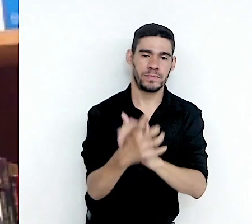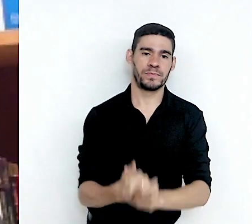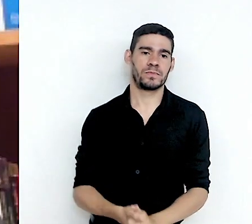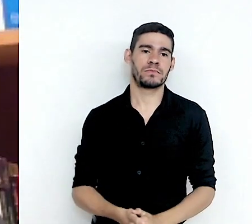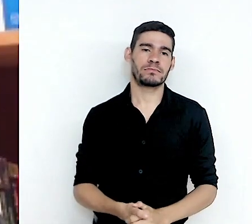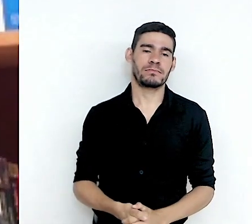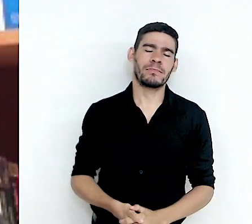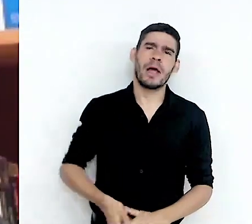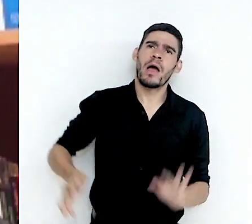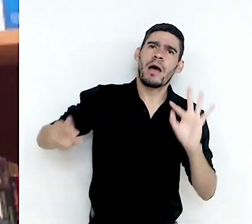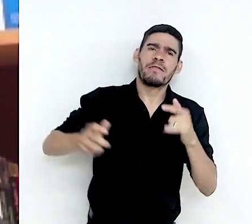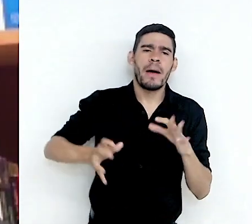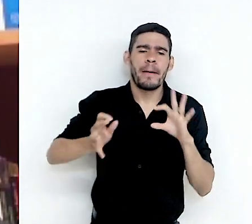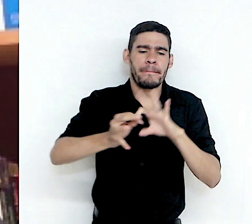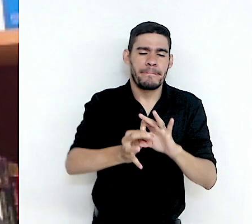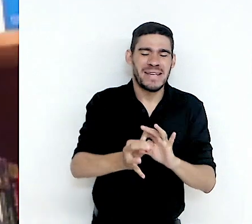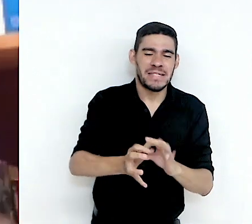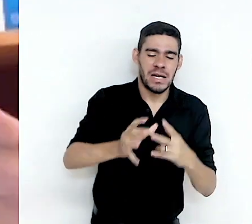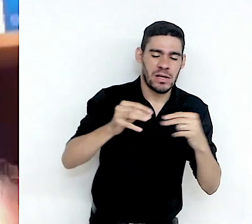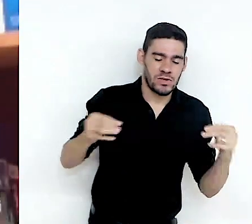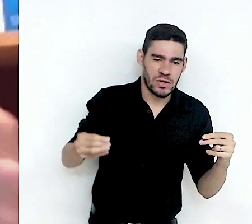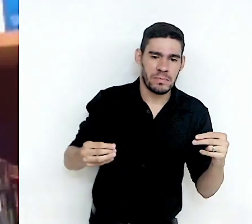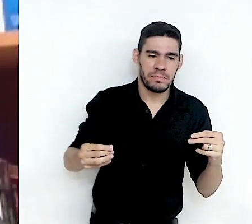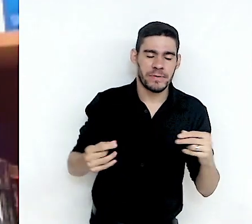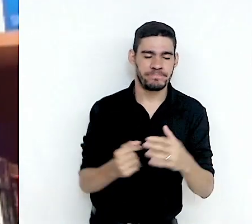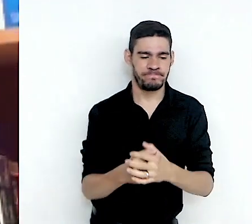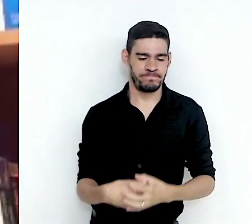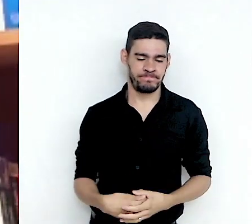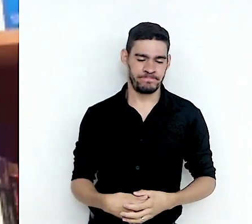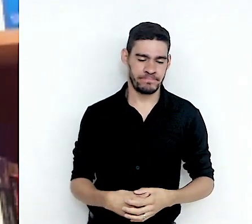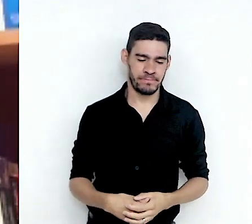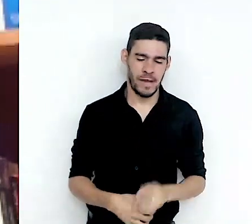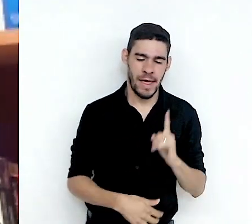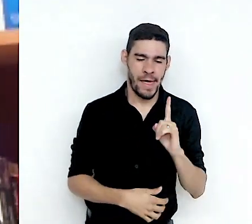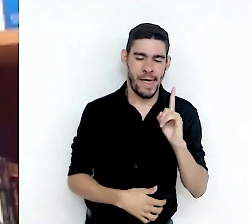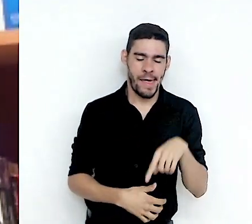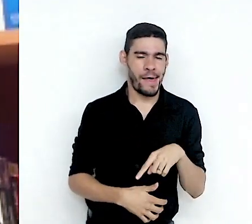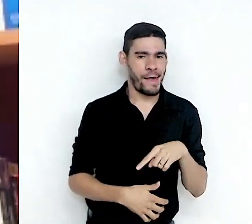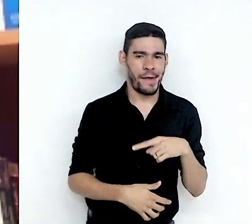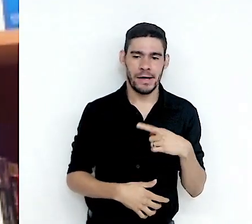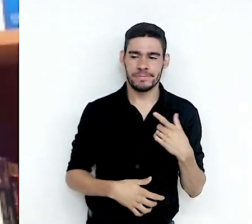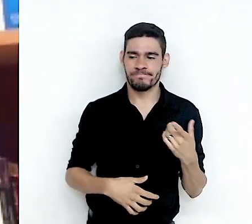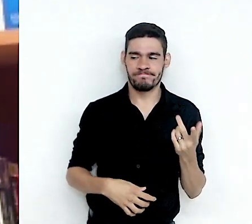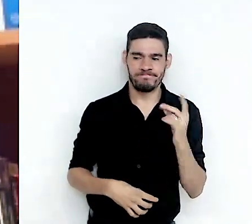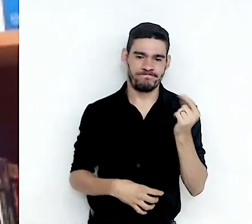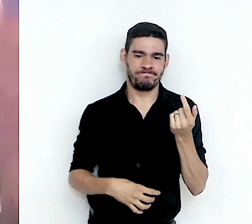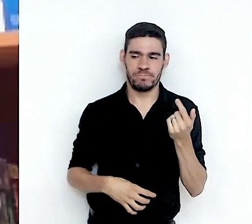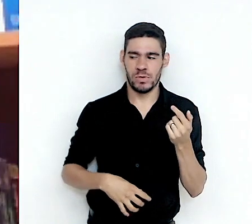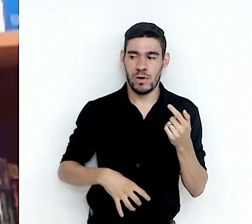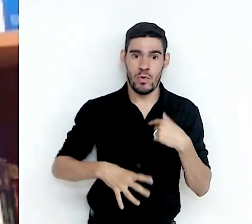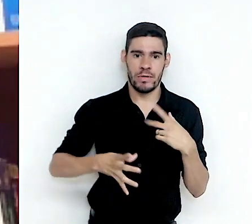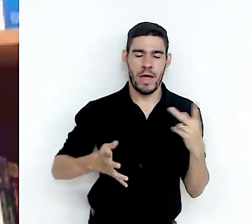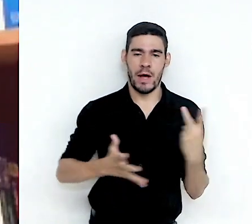Oi e a conclusão de um acordo de parceria Econômica com Japão que é o meu Light motif aqui a tem efeitos